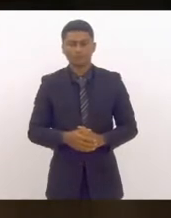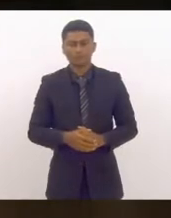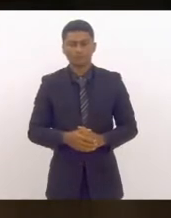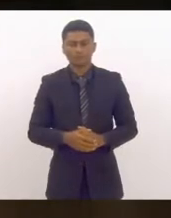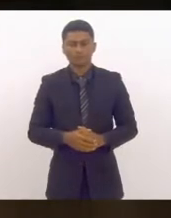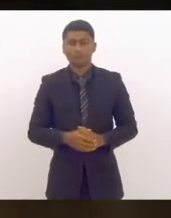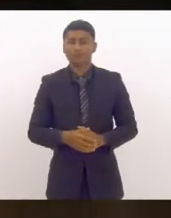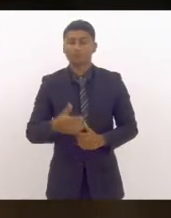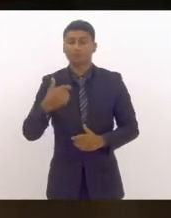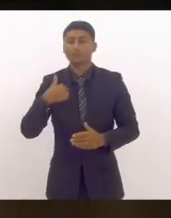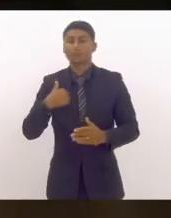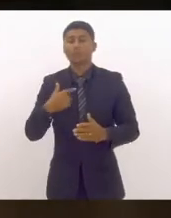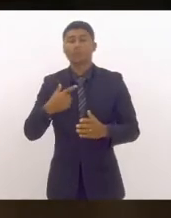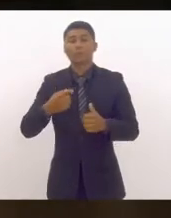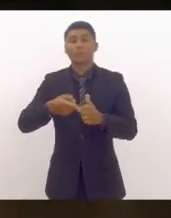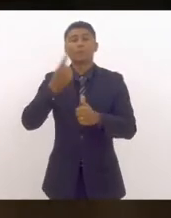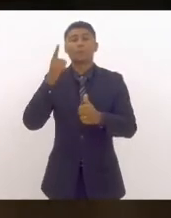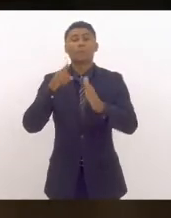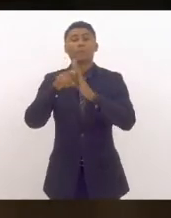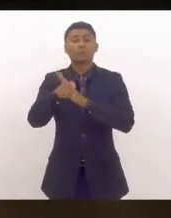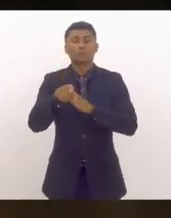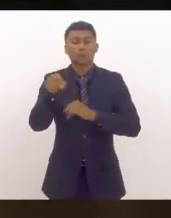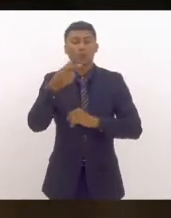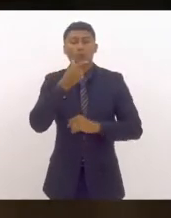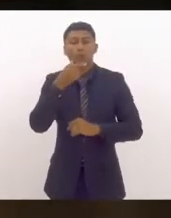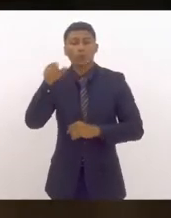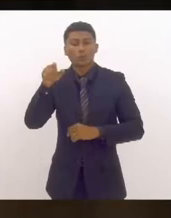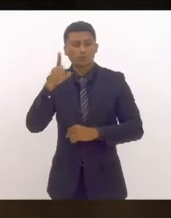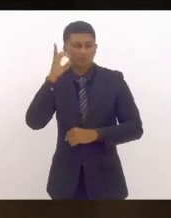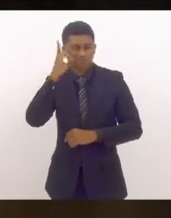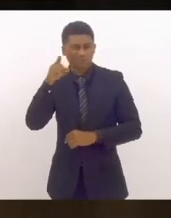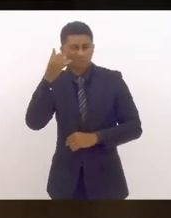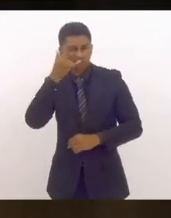Eu estou perguntando primeiro ao senhor se ele lhe telefonou.